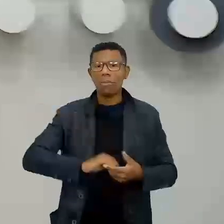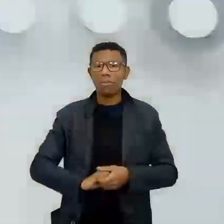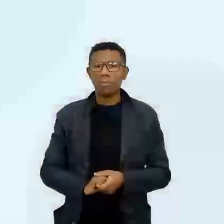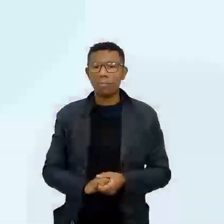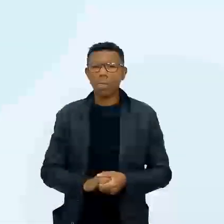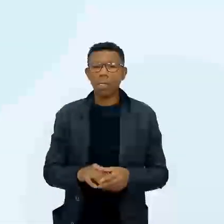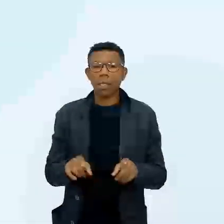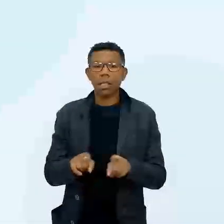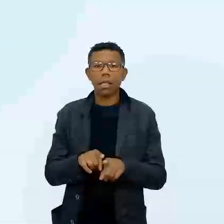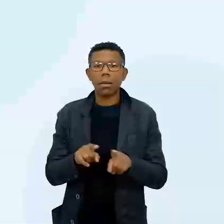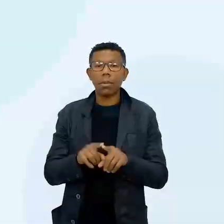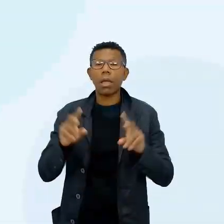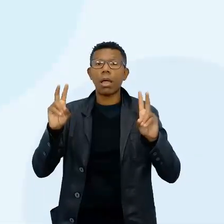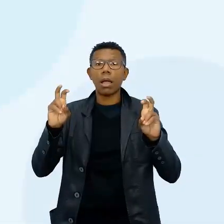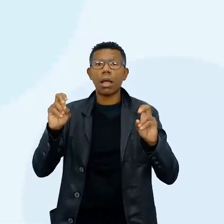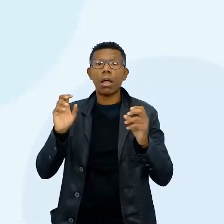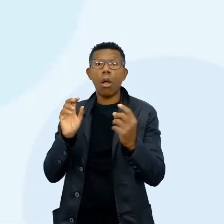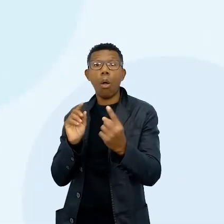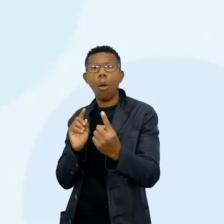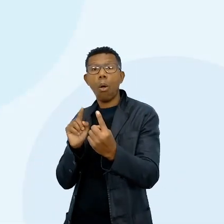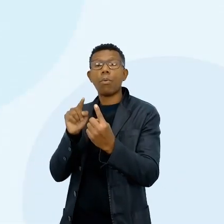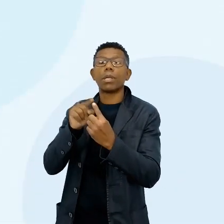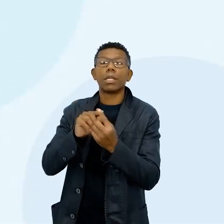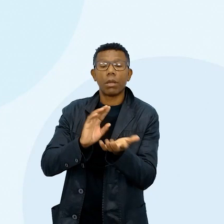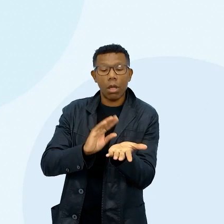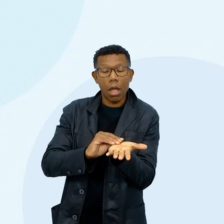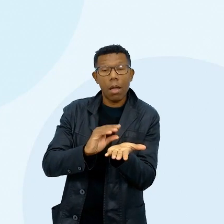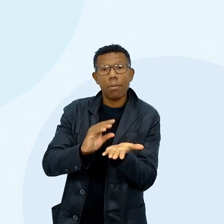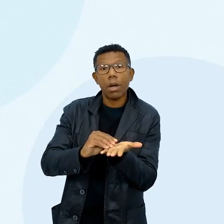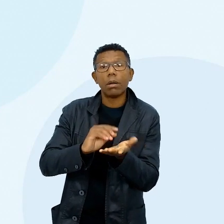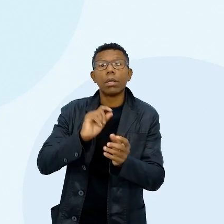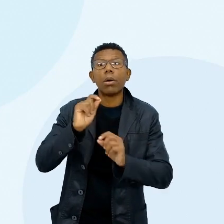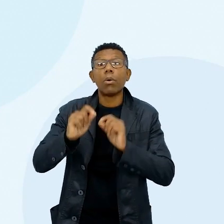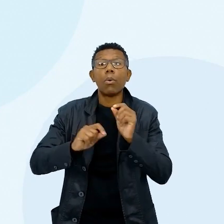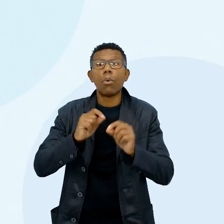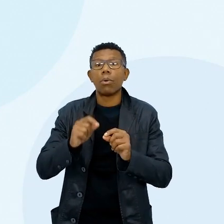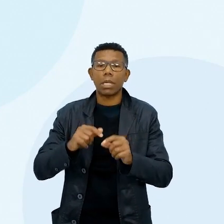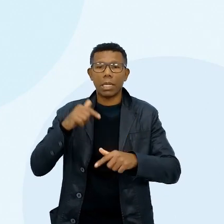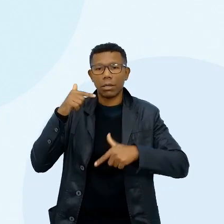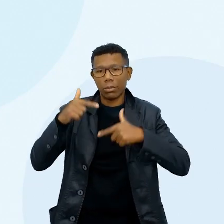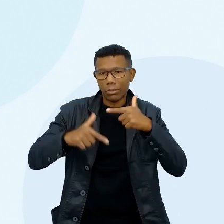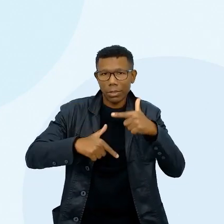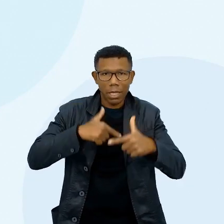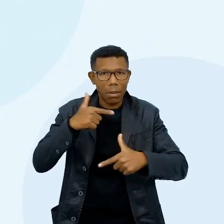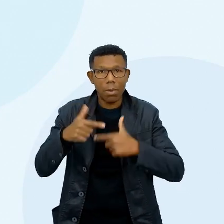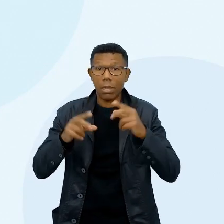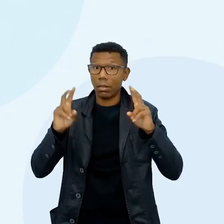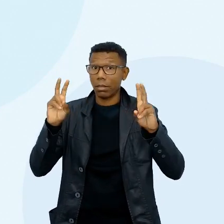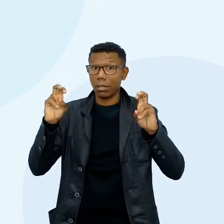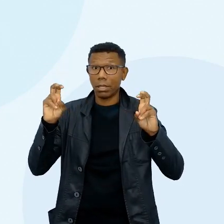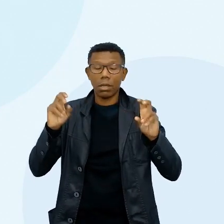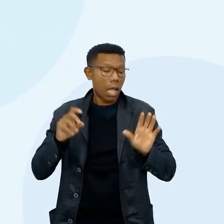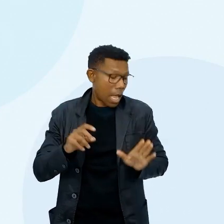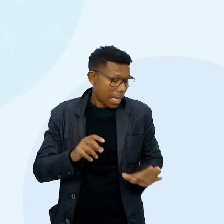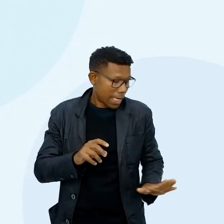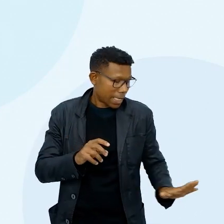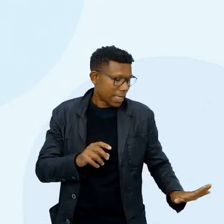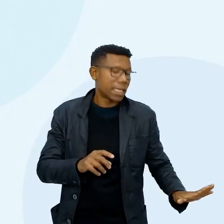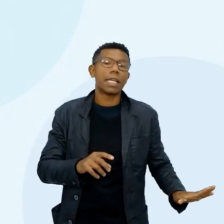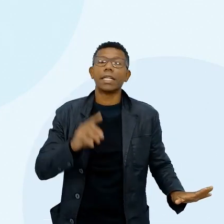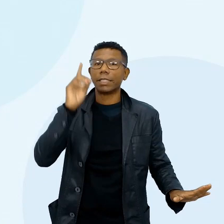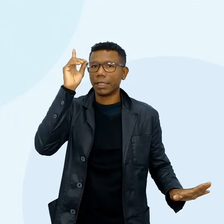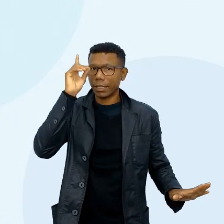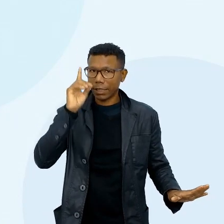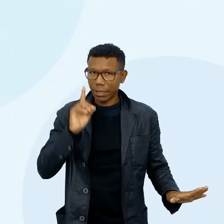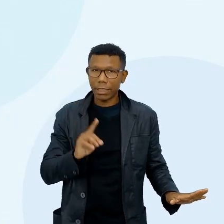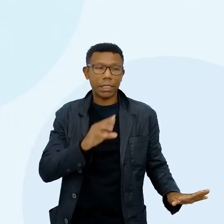Os objetivos da pauta são compreender a importância do trabalho pedagógico com o tema Direito das Crianças e